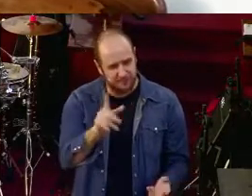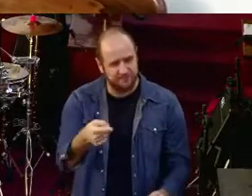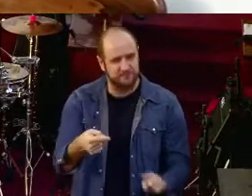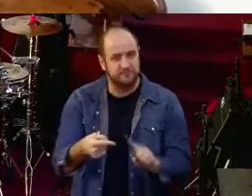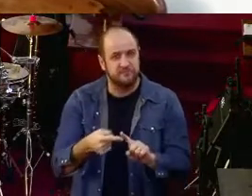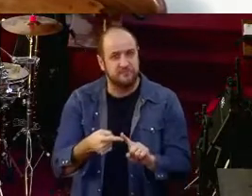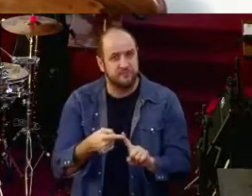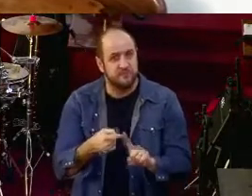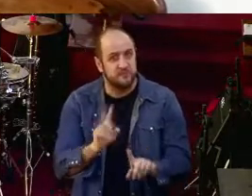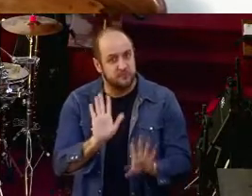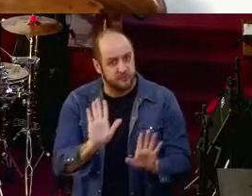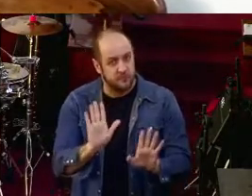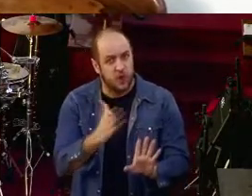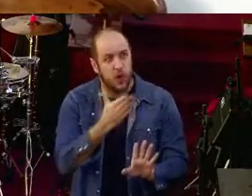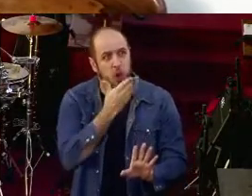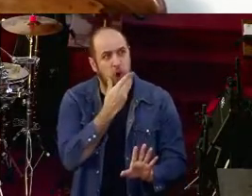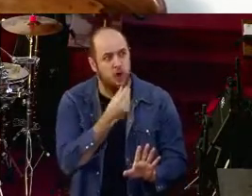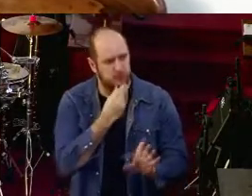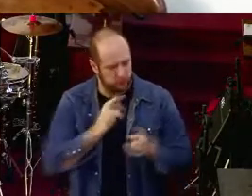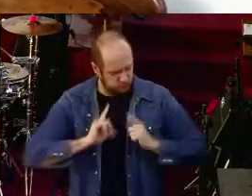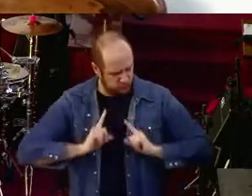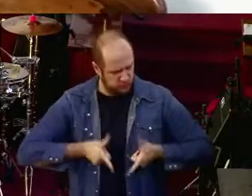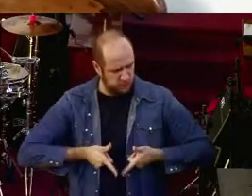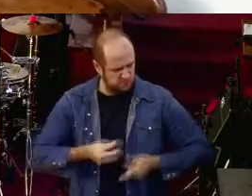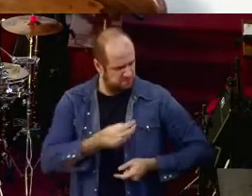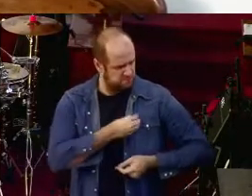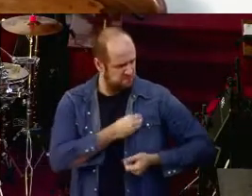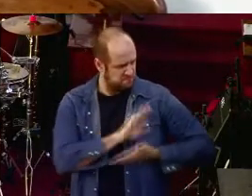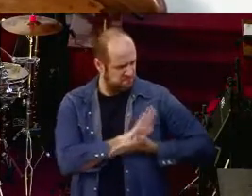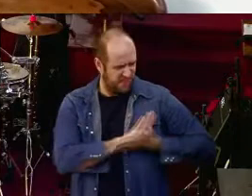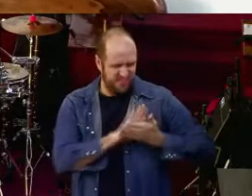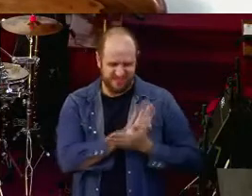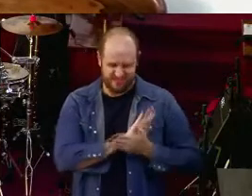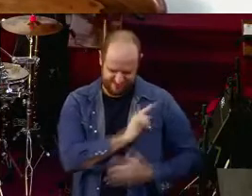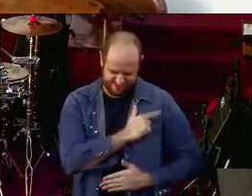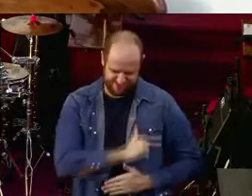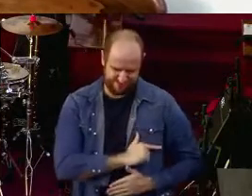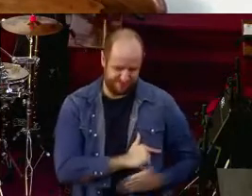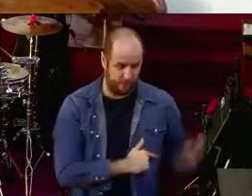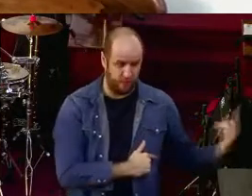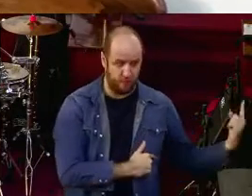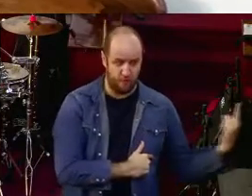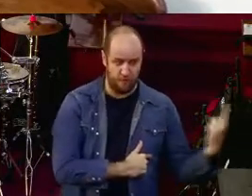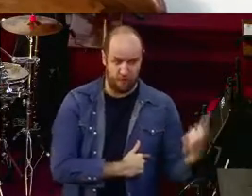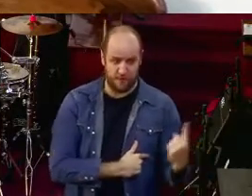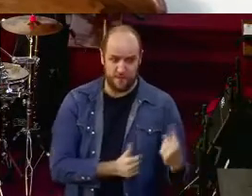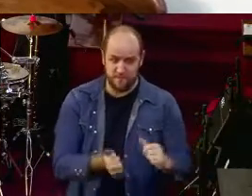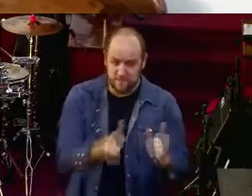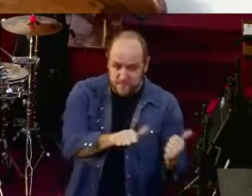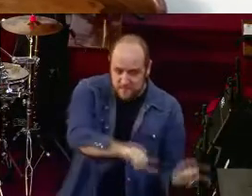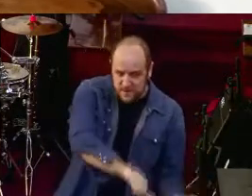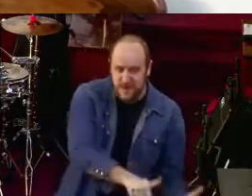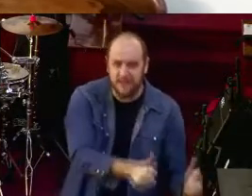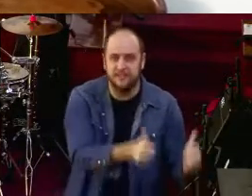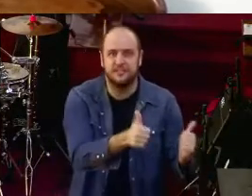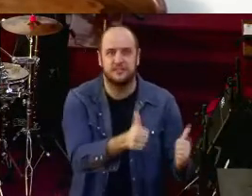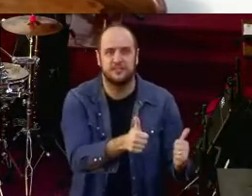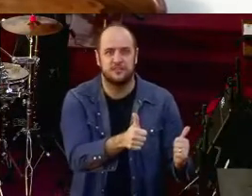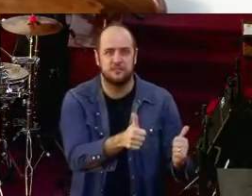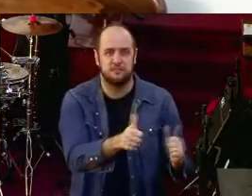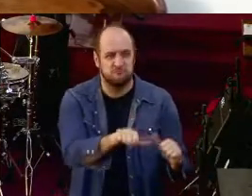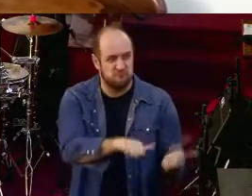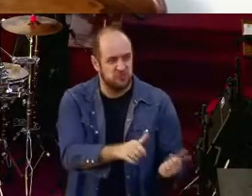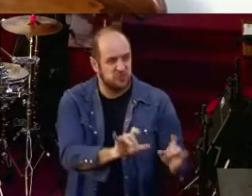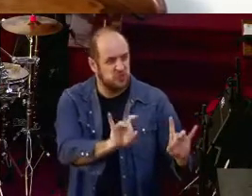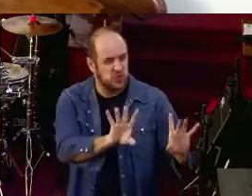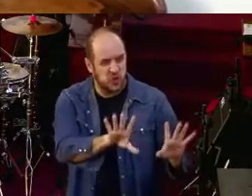judeu, sem pecado, passa pelo batismo para pecadores, para prosélitos.